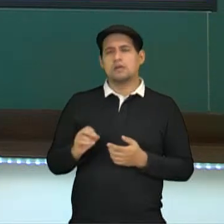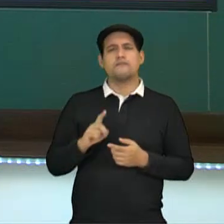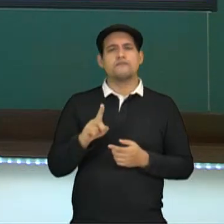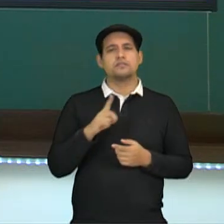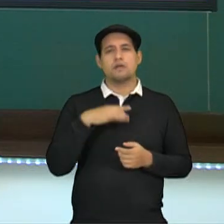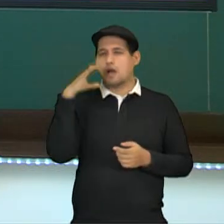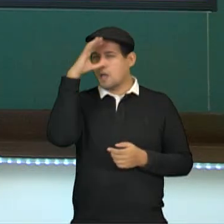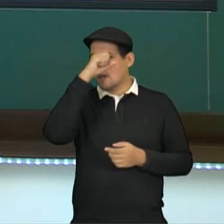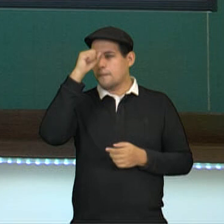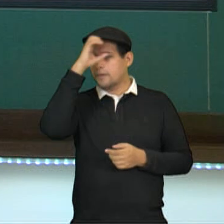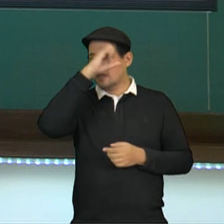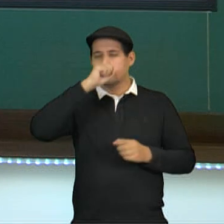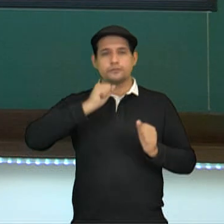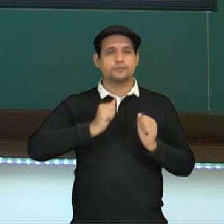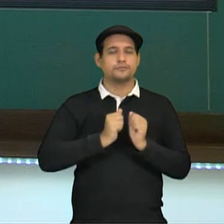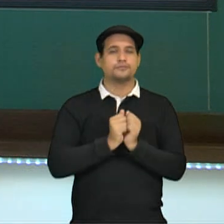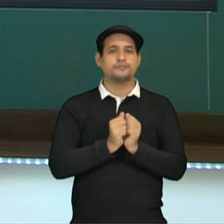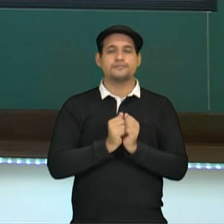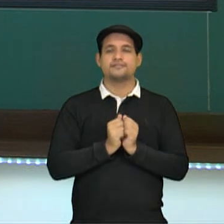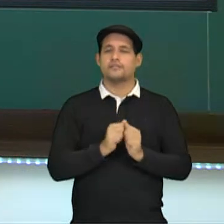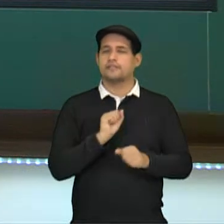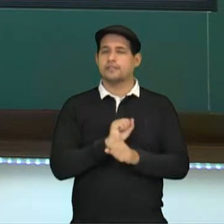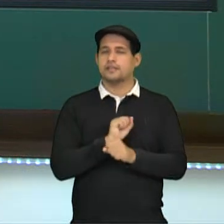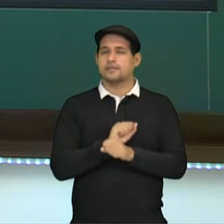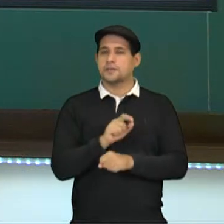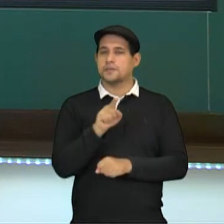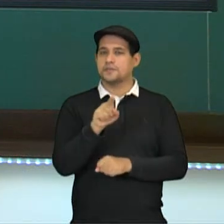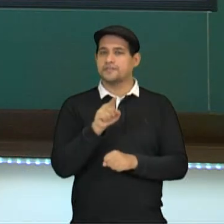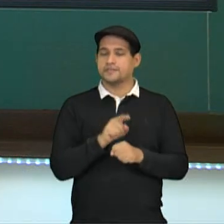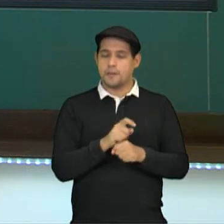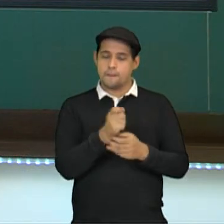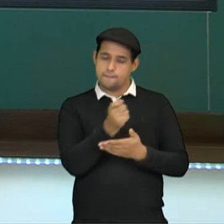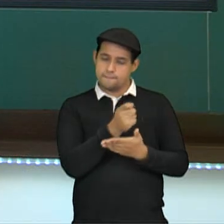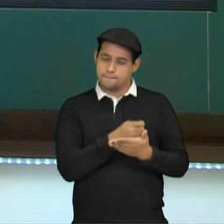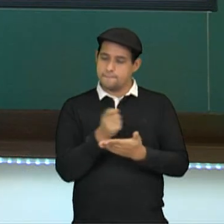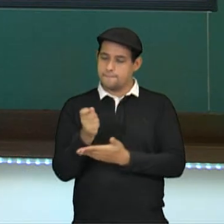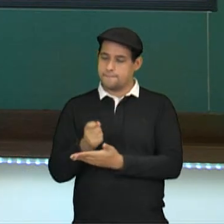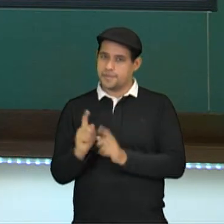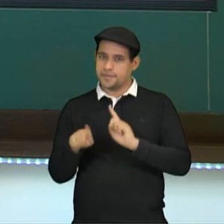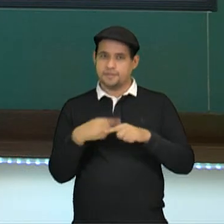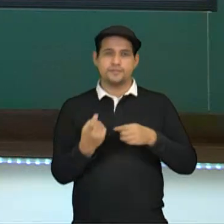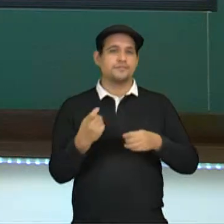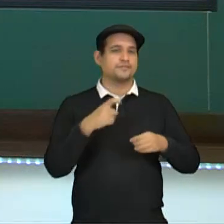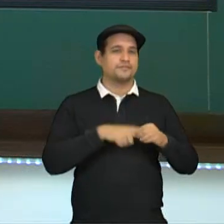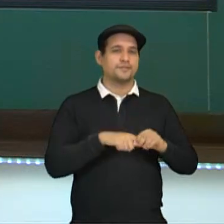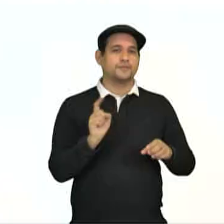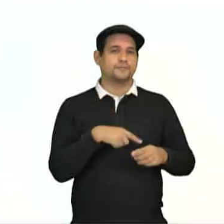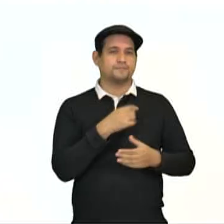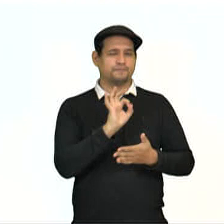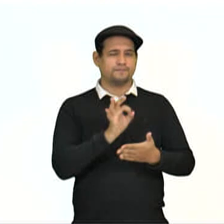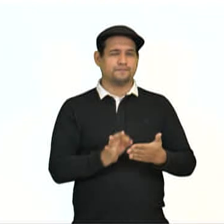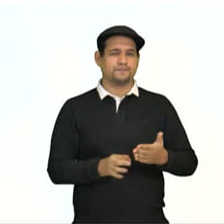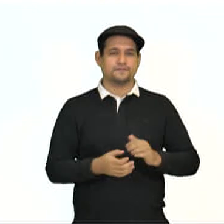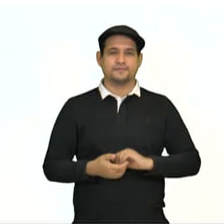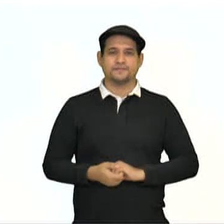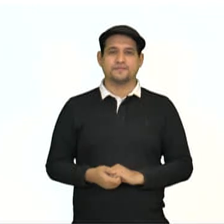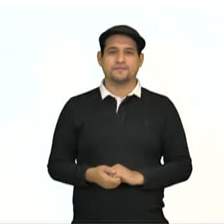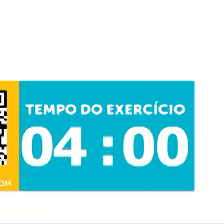vão aprendendo juntos. Então, vou dar um tempinho para você preencher e já volto para a nossa correção.